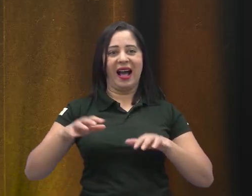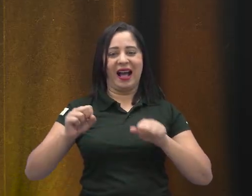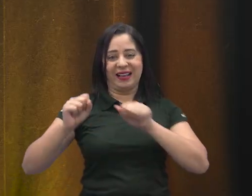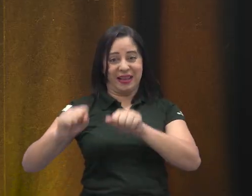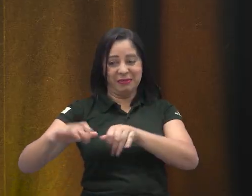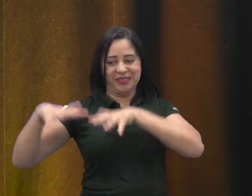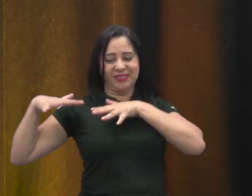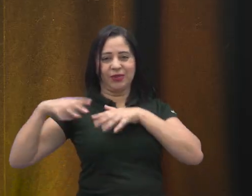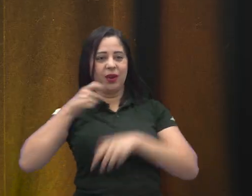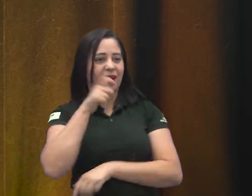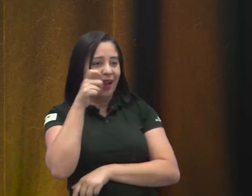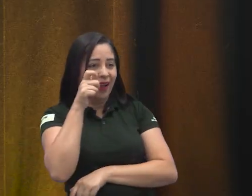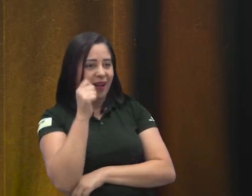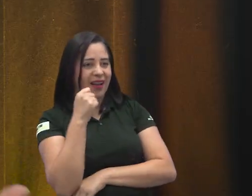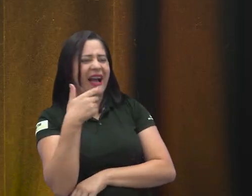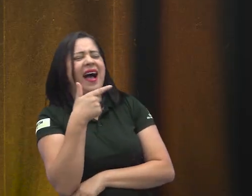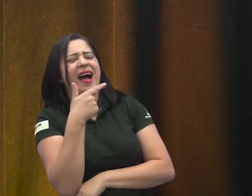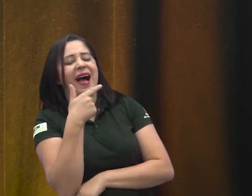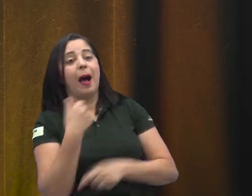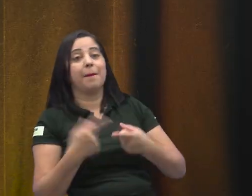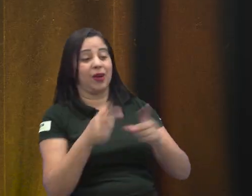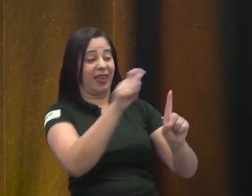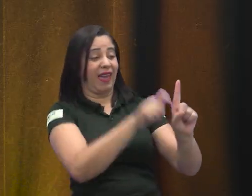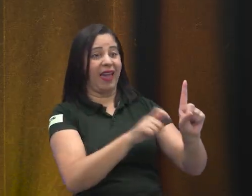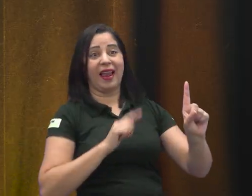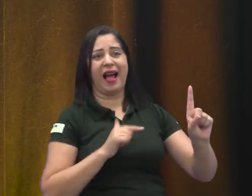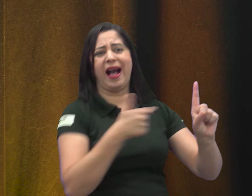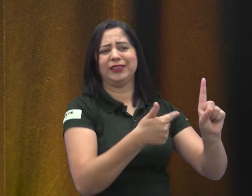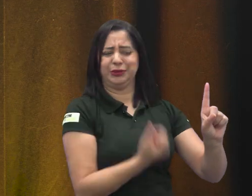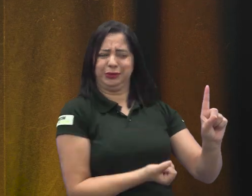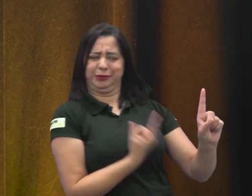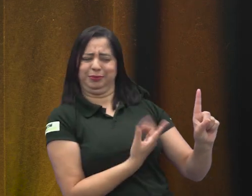dessa situação fora do normal, né?